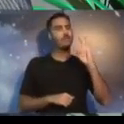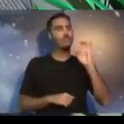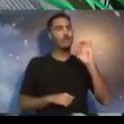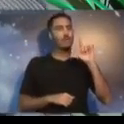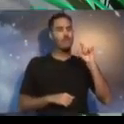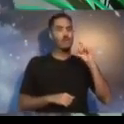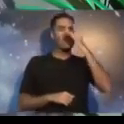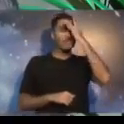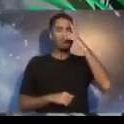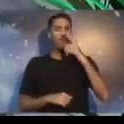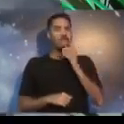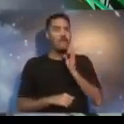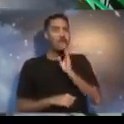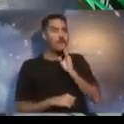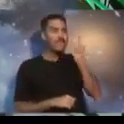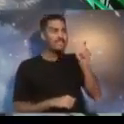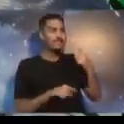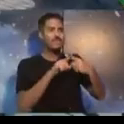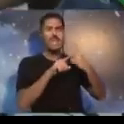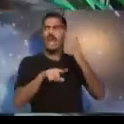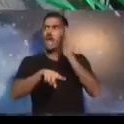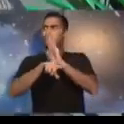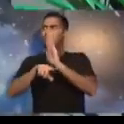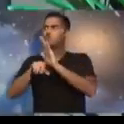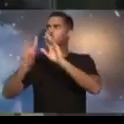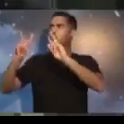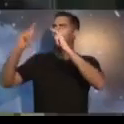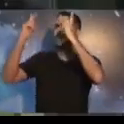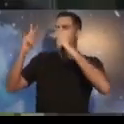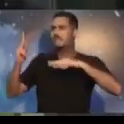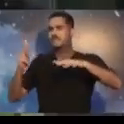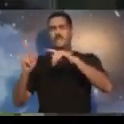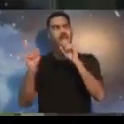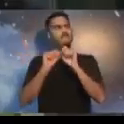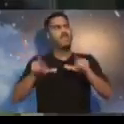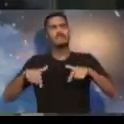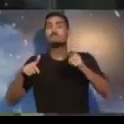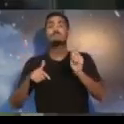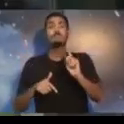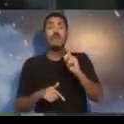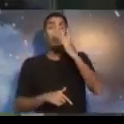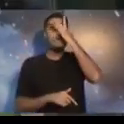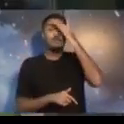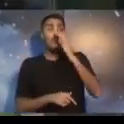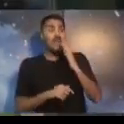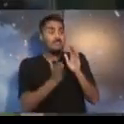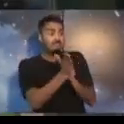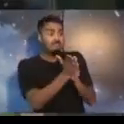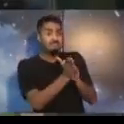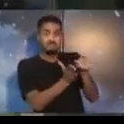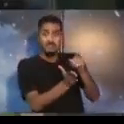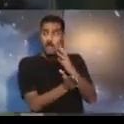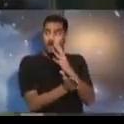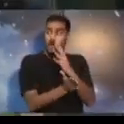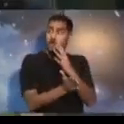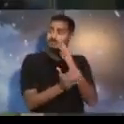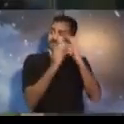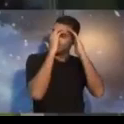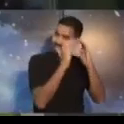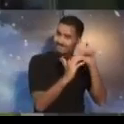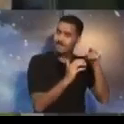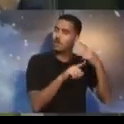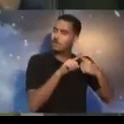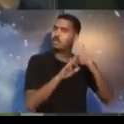reconhecido porque ele é um grande benfeitor da humanidade, ele tem grandes obras, não, porque ele está esculturando uma peça de